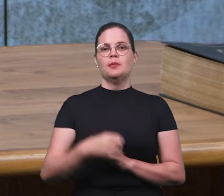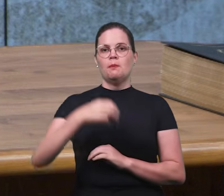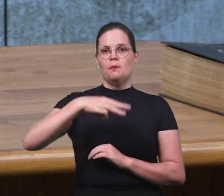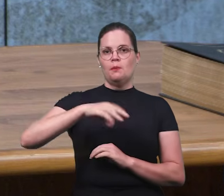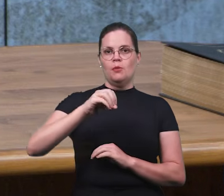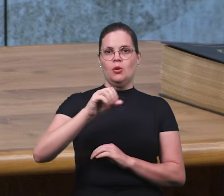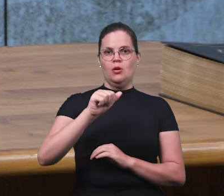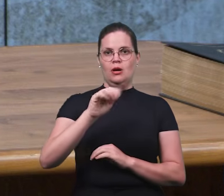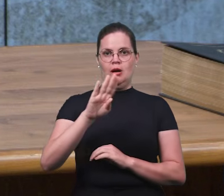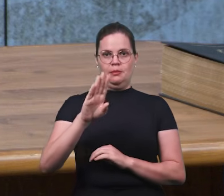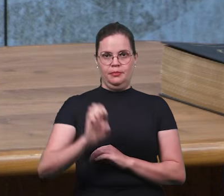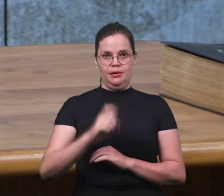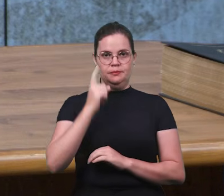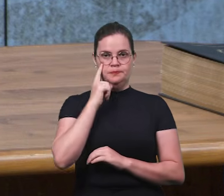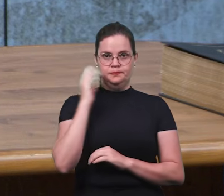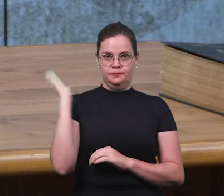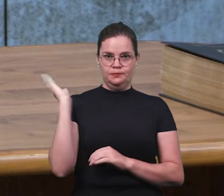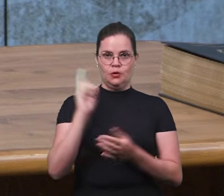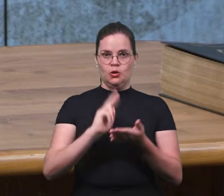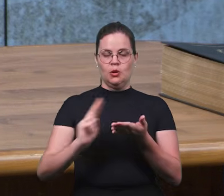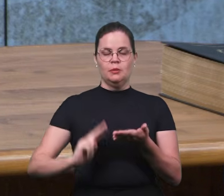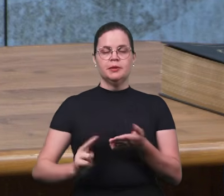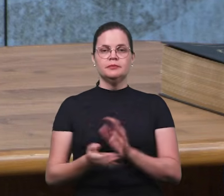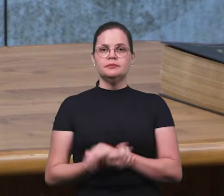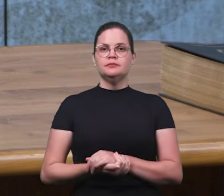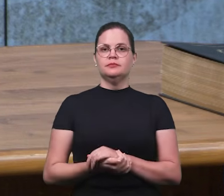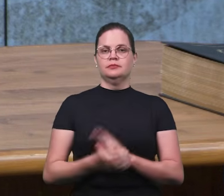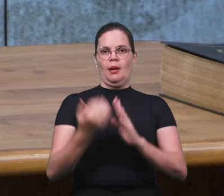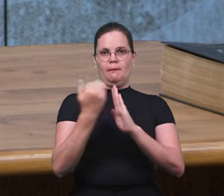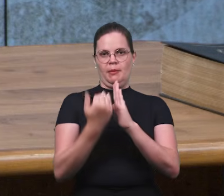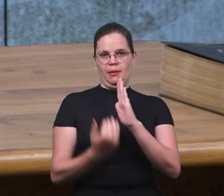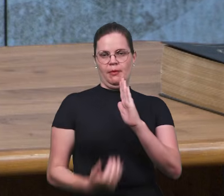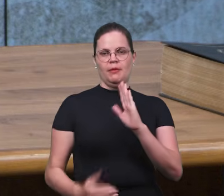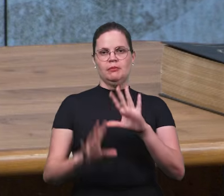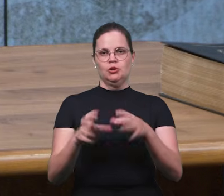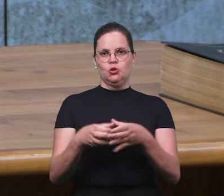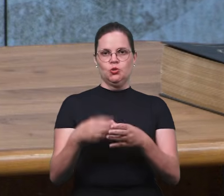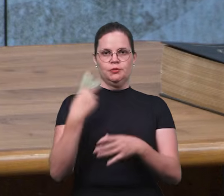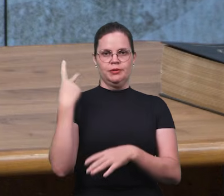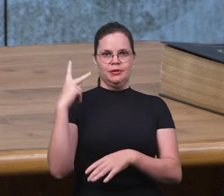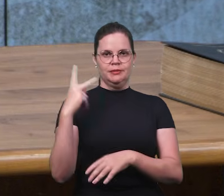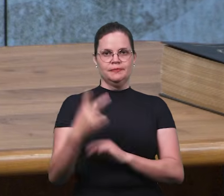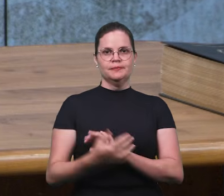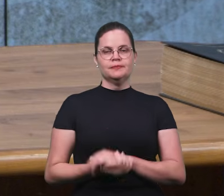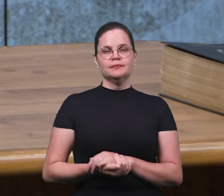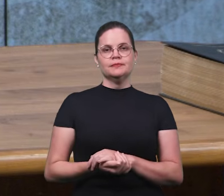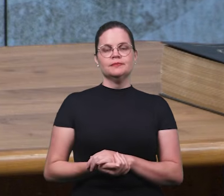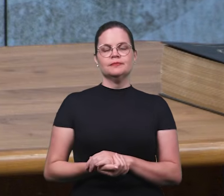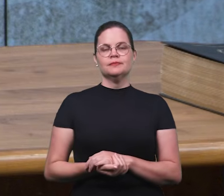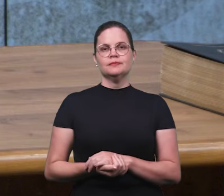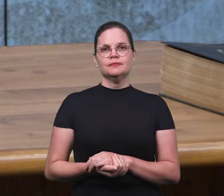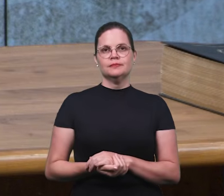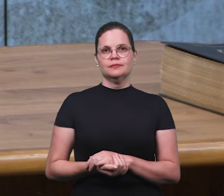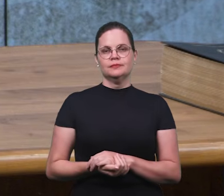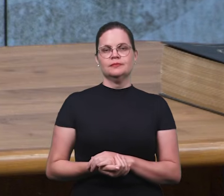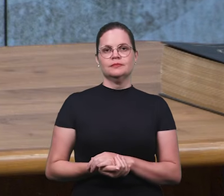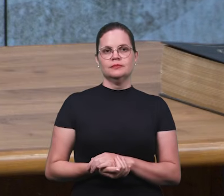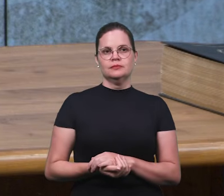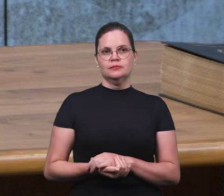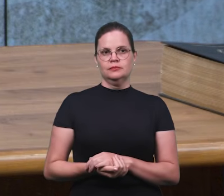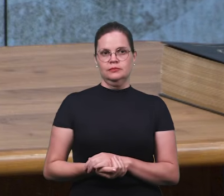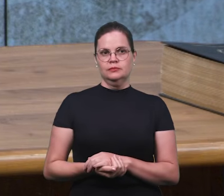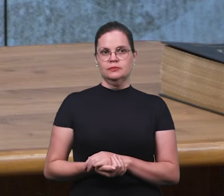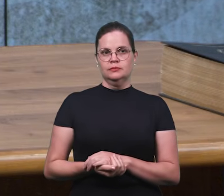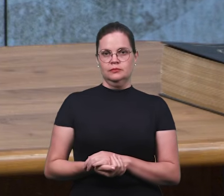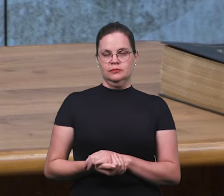Quelau, Benaia, Meséias, Matanias, Bezaleel, Binuí